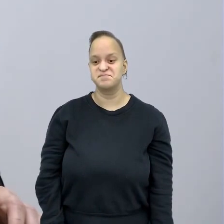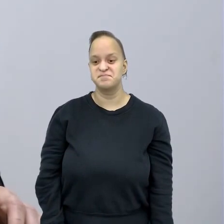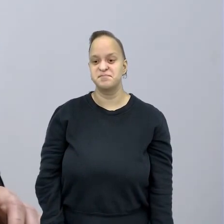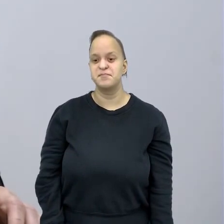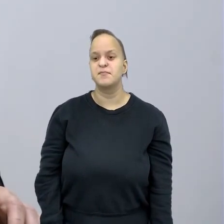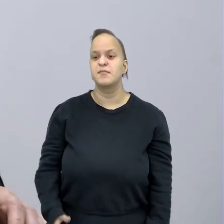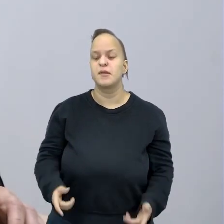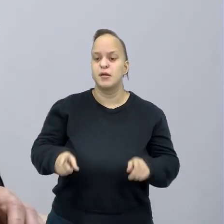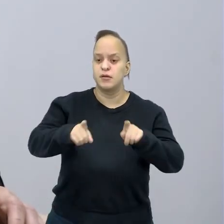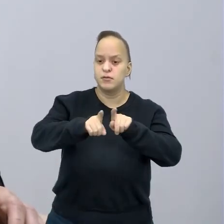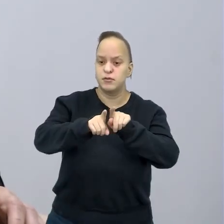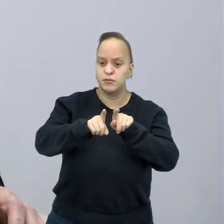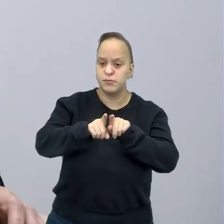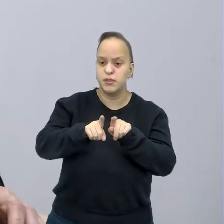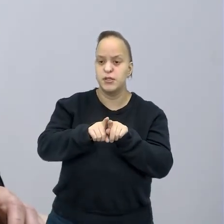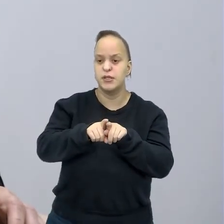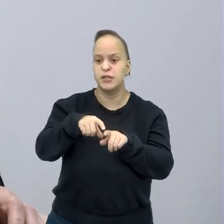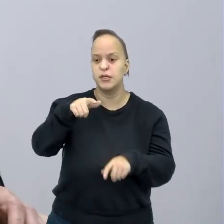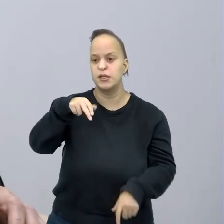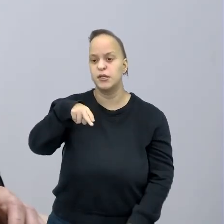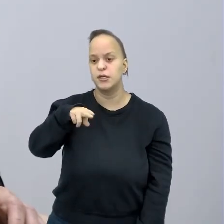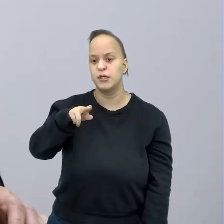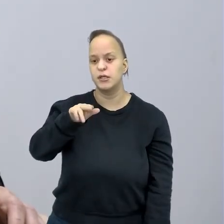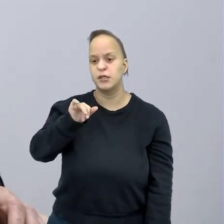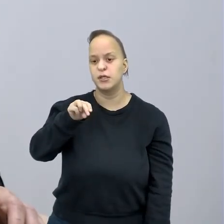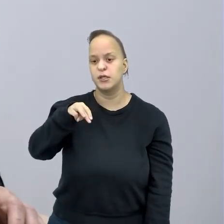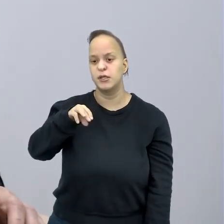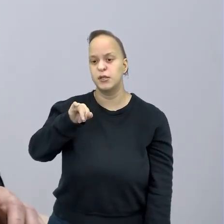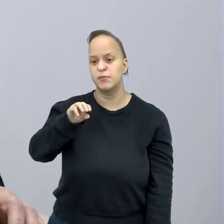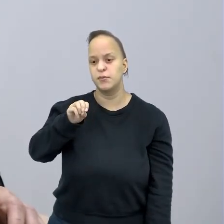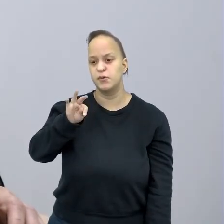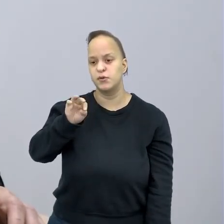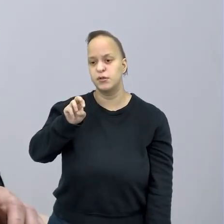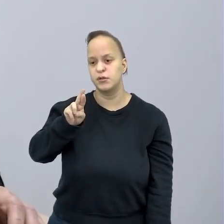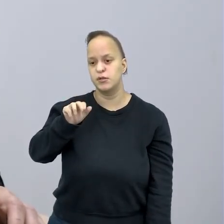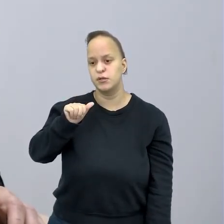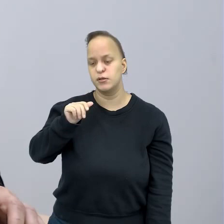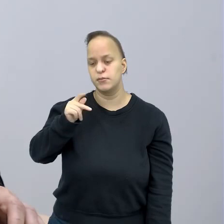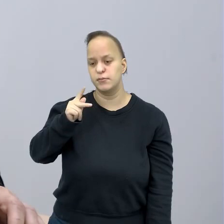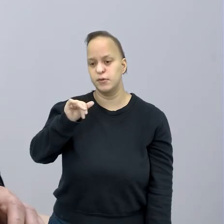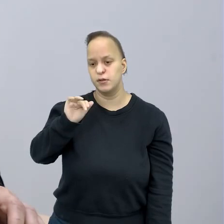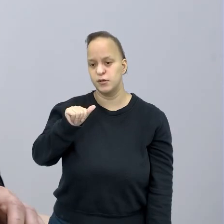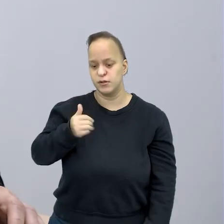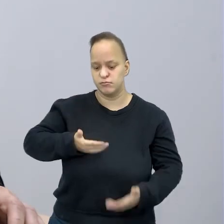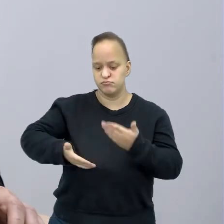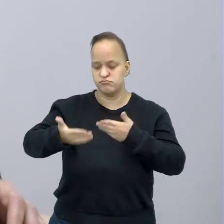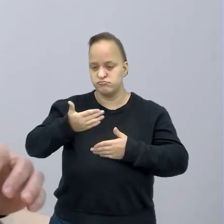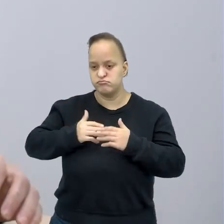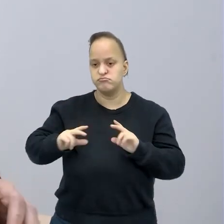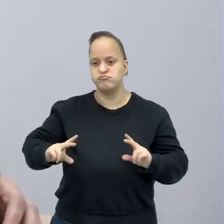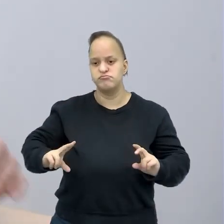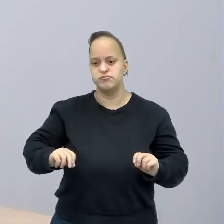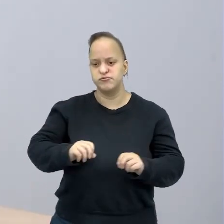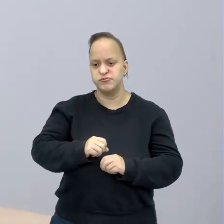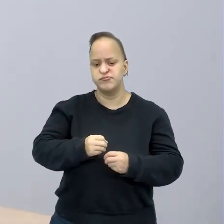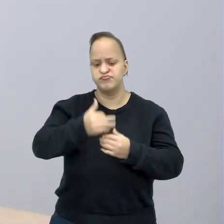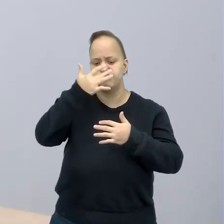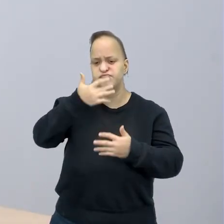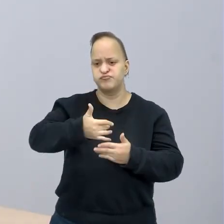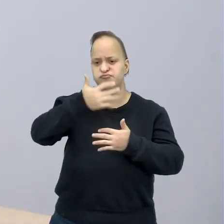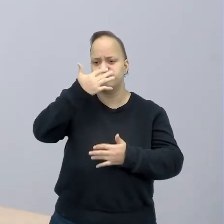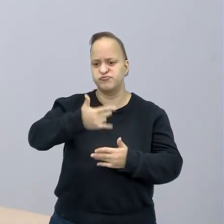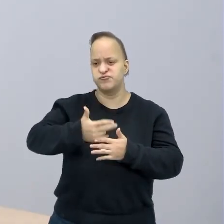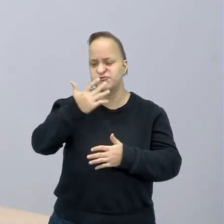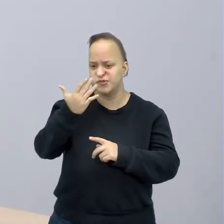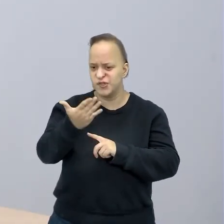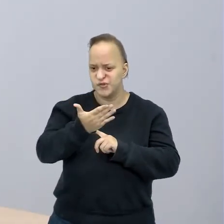Quimioterapia, radioterapia, Maria Marlete. O Roberto fala câncer e radioterapia. Tem bastante ajuda aqui no